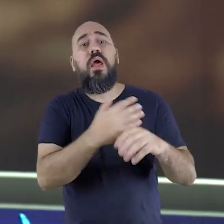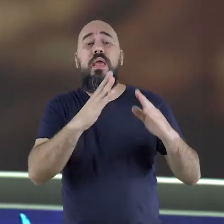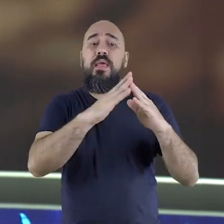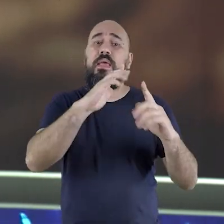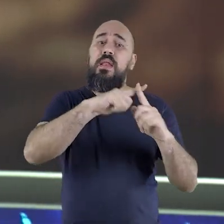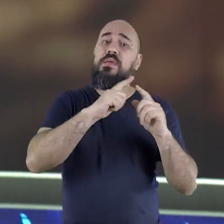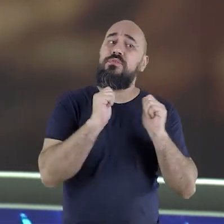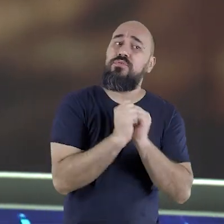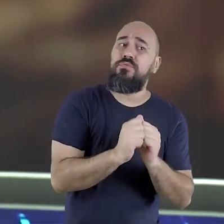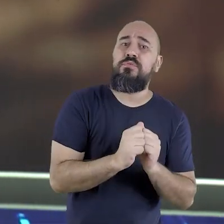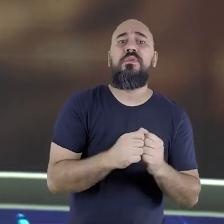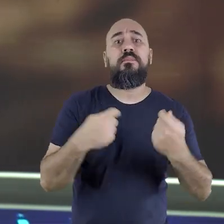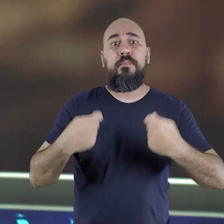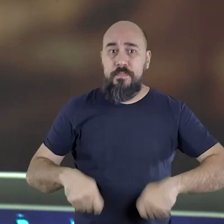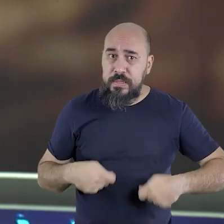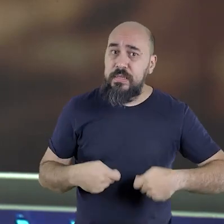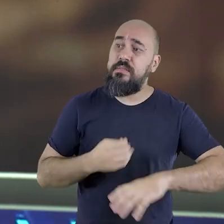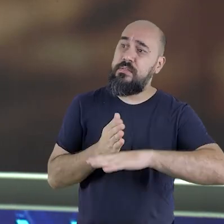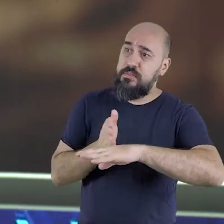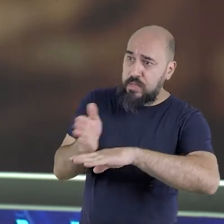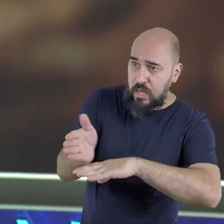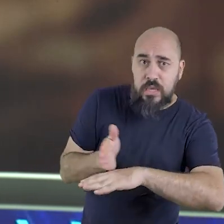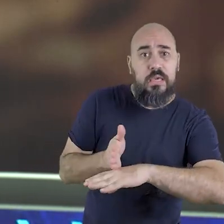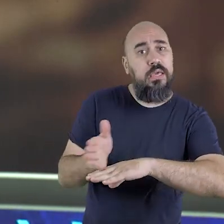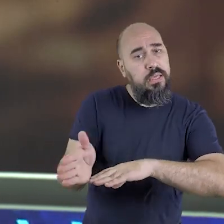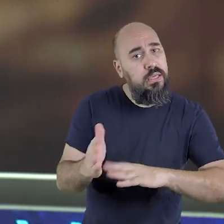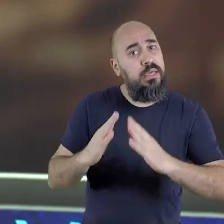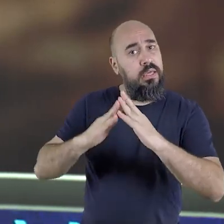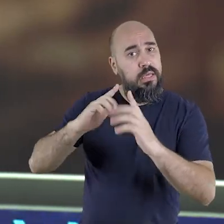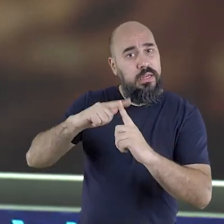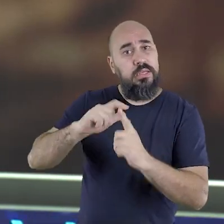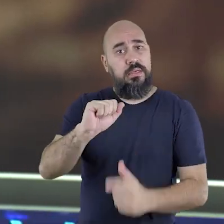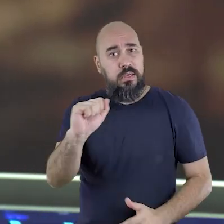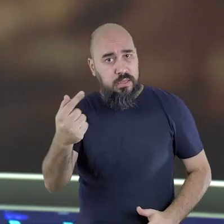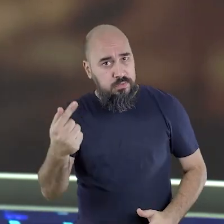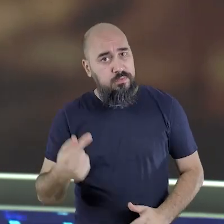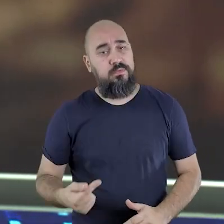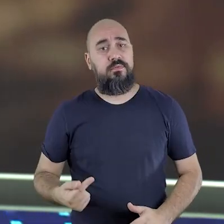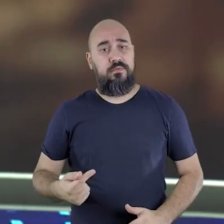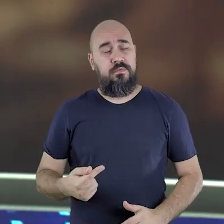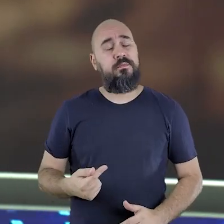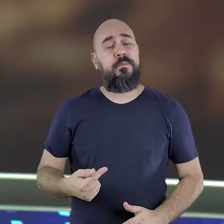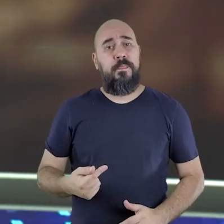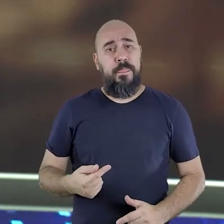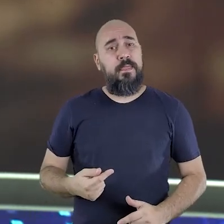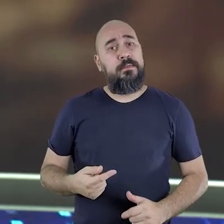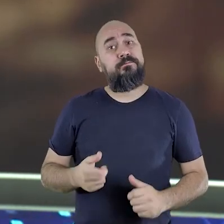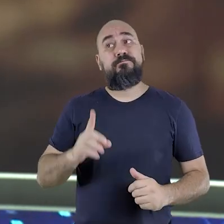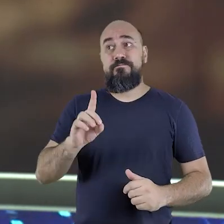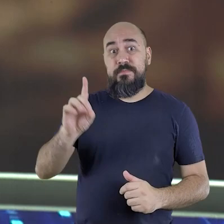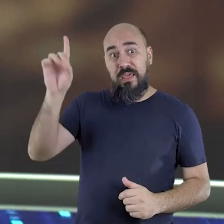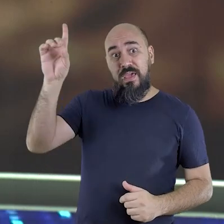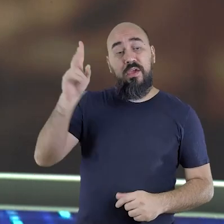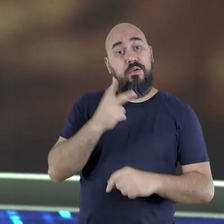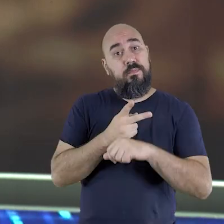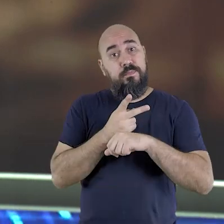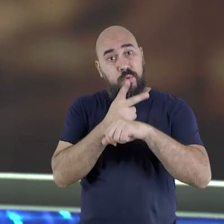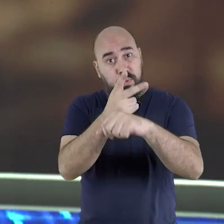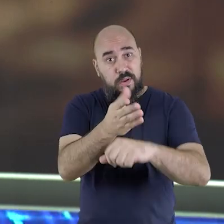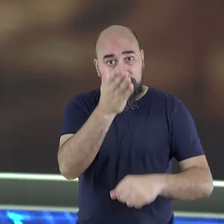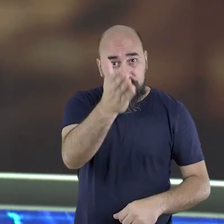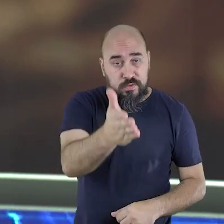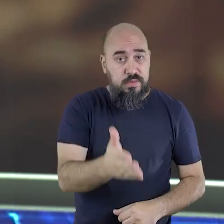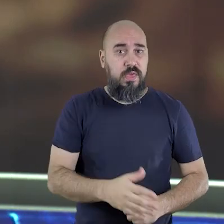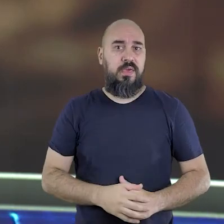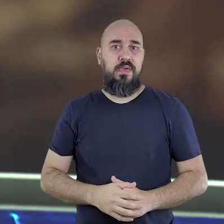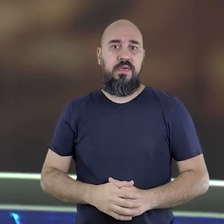igrejas. Esteja junto com outras pessoas que professam a mesma fé. Dê este passo, porque Deus está com as